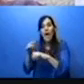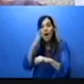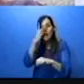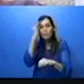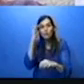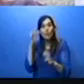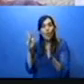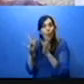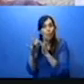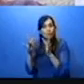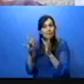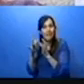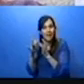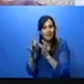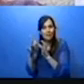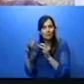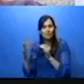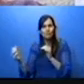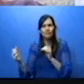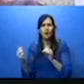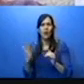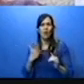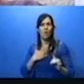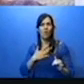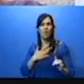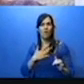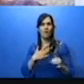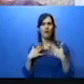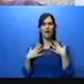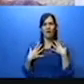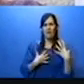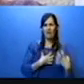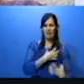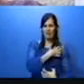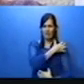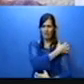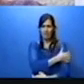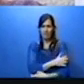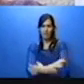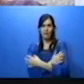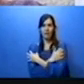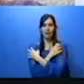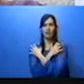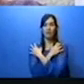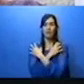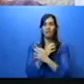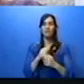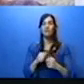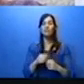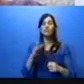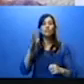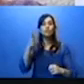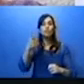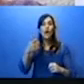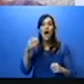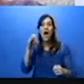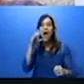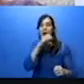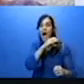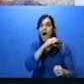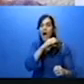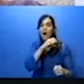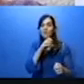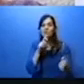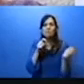aquele capim que está numa região alta, bate no corpo, imediatamente essas larvas vêm em direção ao corpo da pessoa e pode picar,